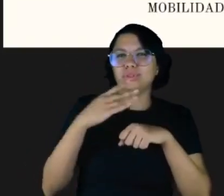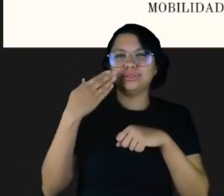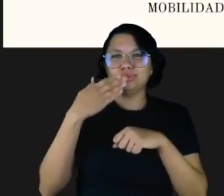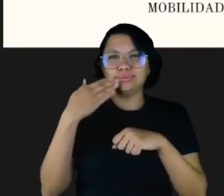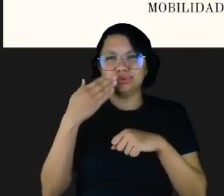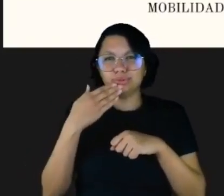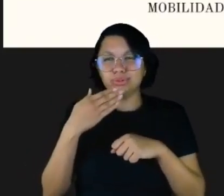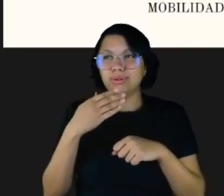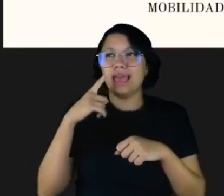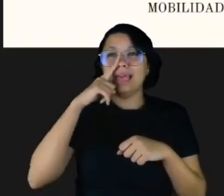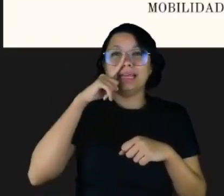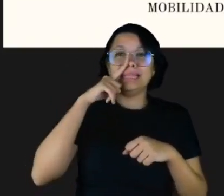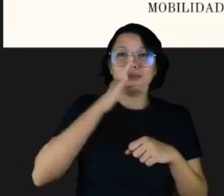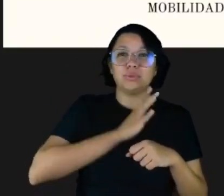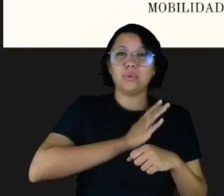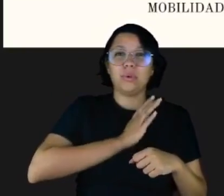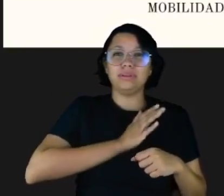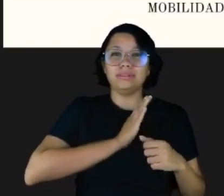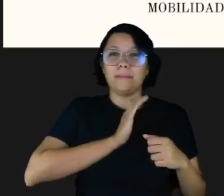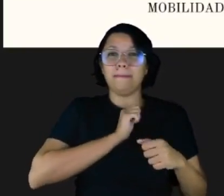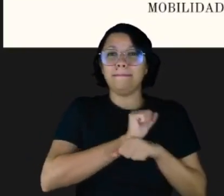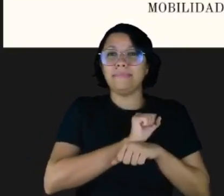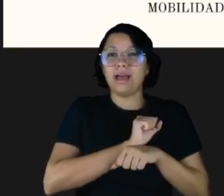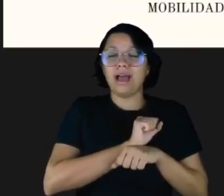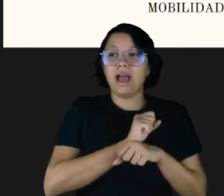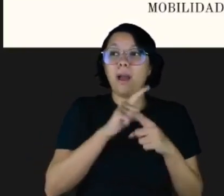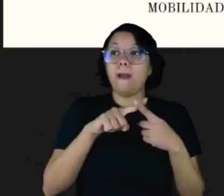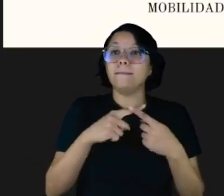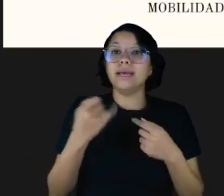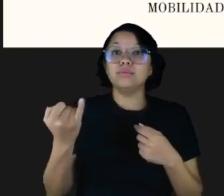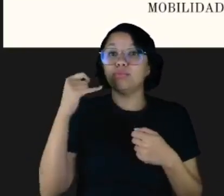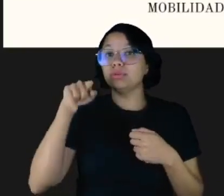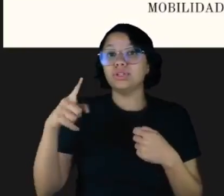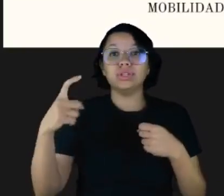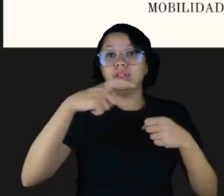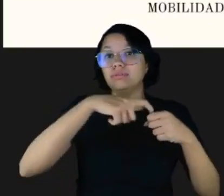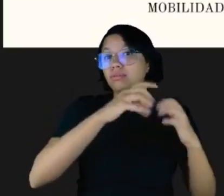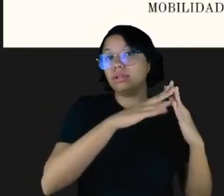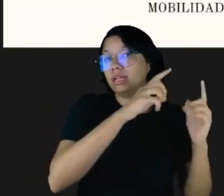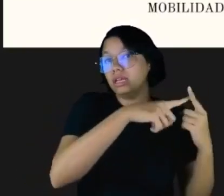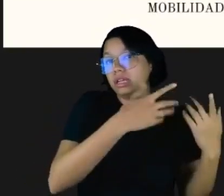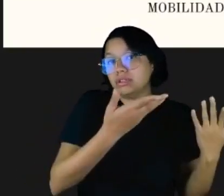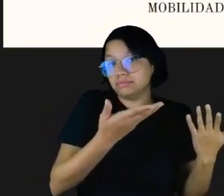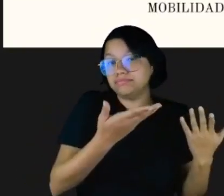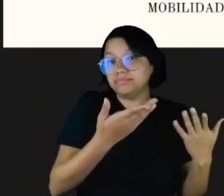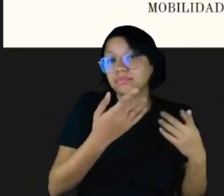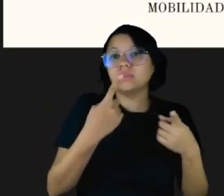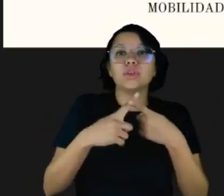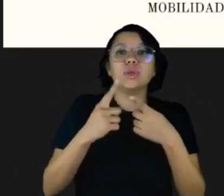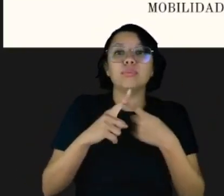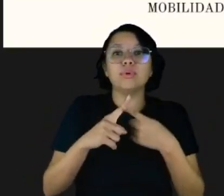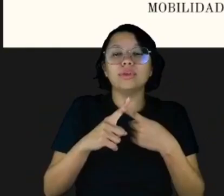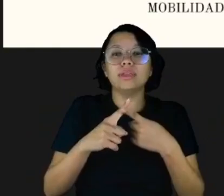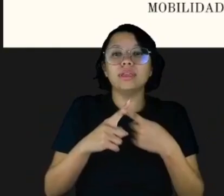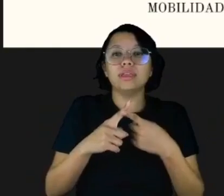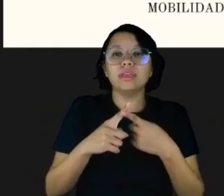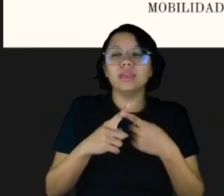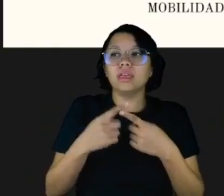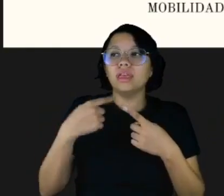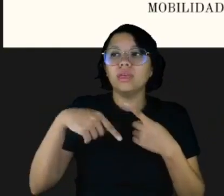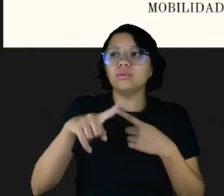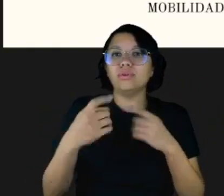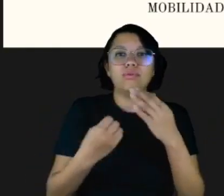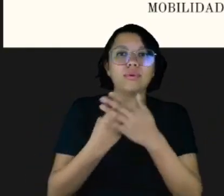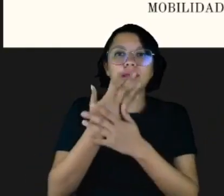de infartar, de ter não sei o quê. Mas para ele o que importa é ele voltar aí na igreja. E por que eu não vou criar um